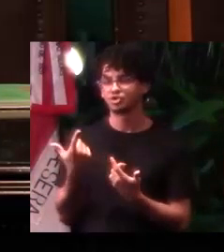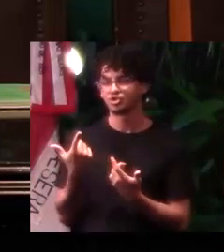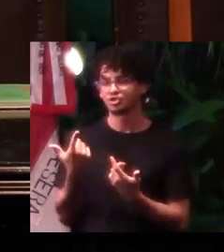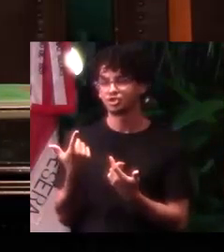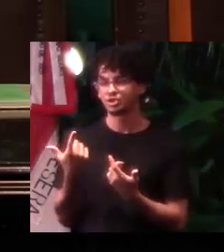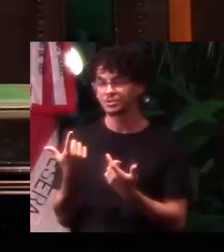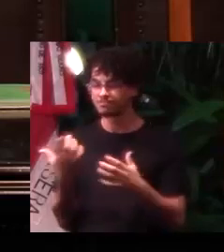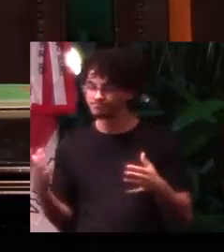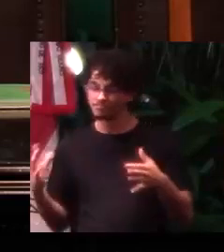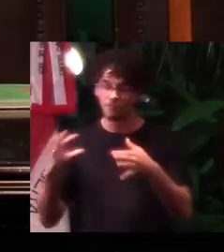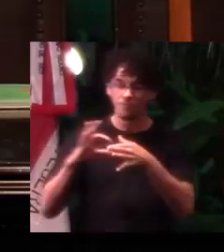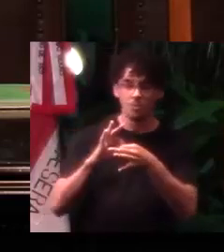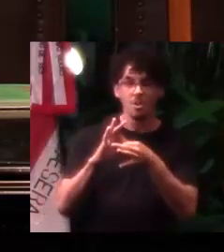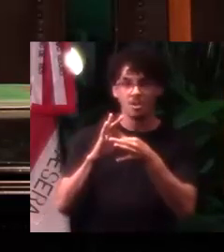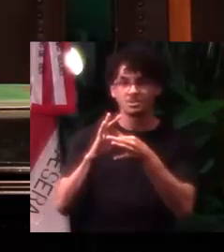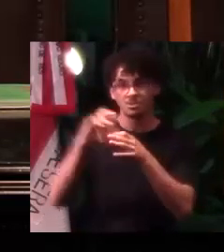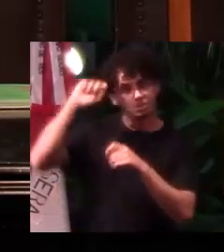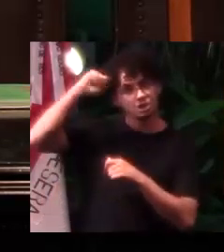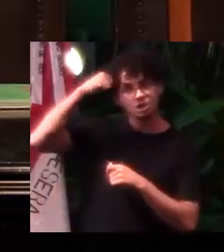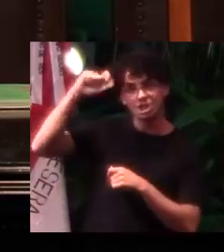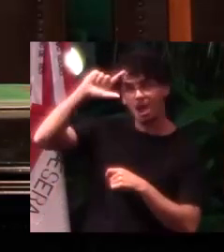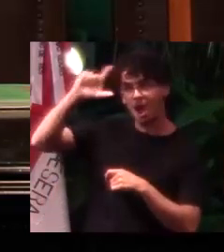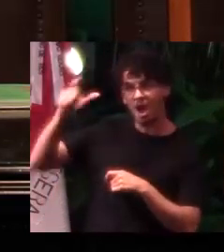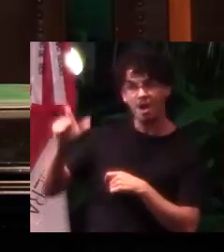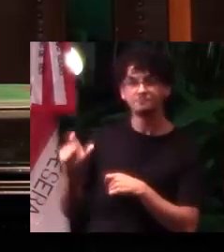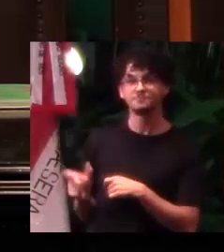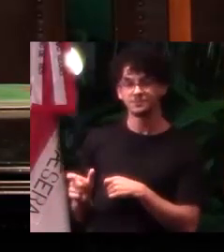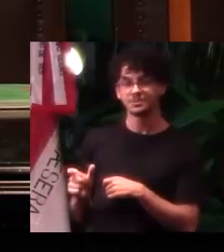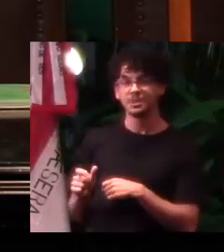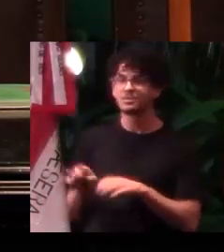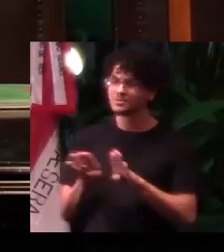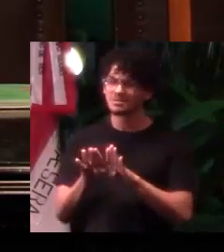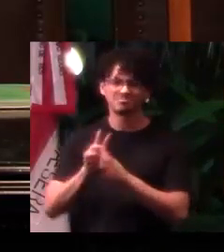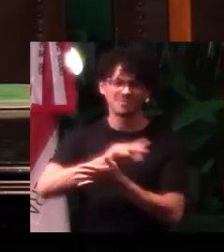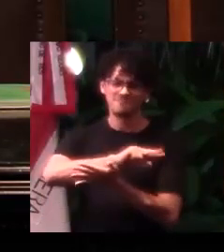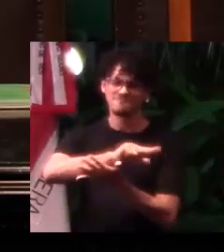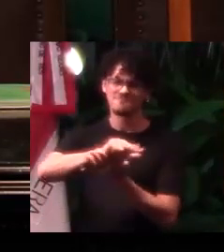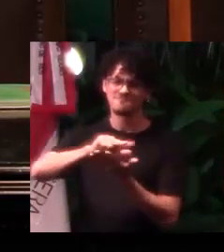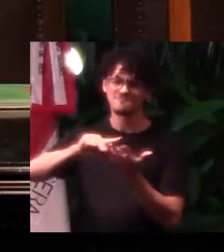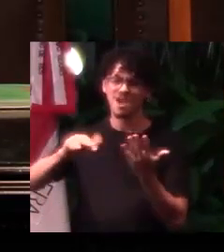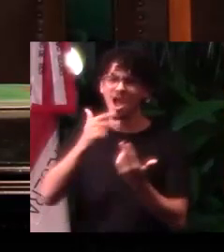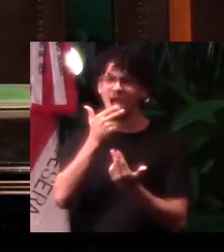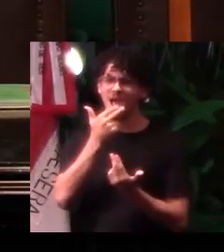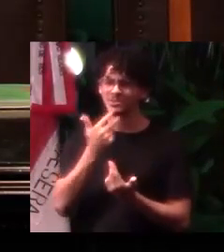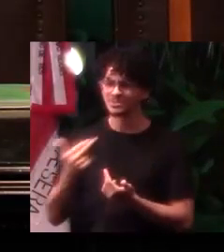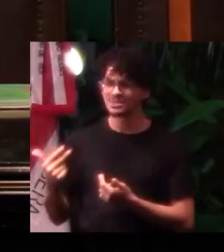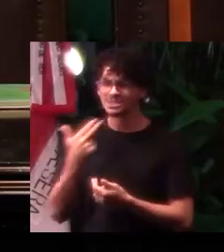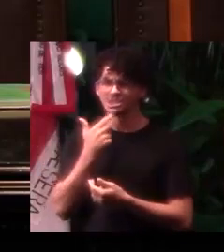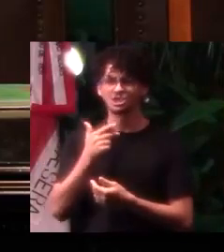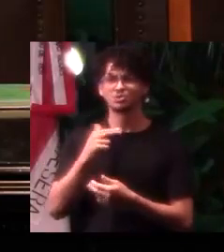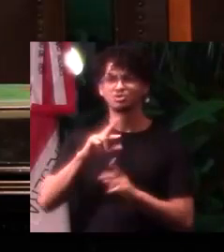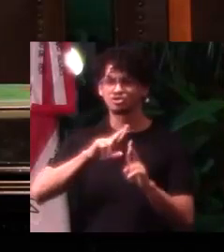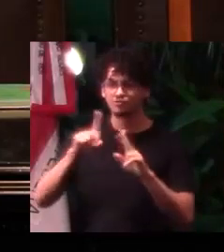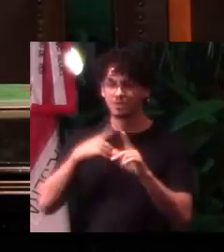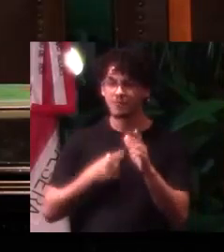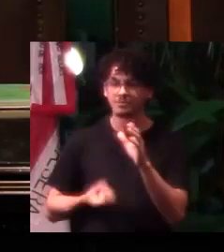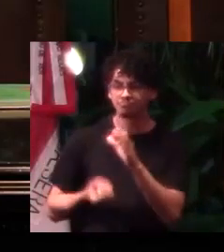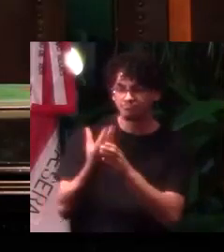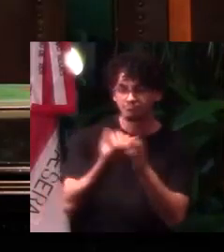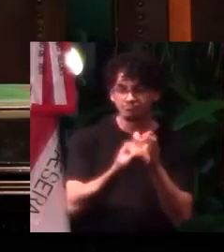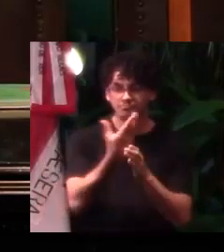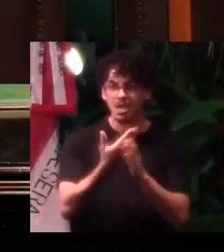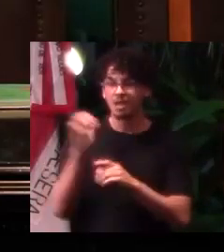vinculação afro, e aqueles outros tantos idiomas que foram criados com